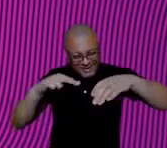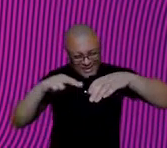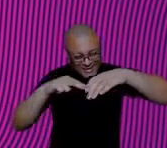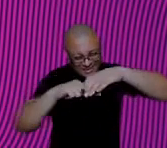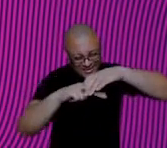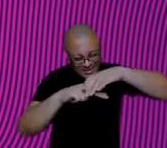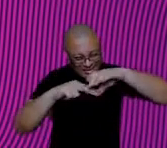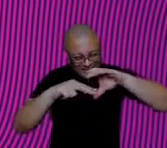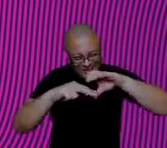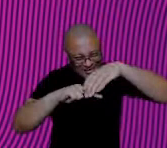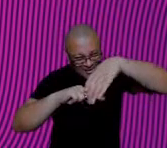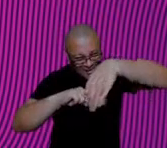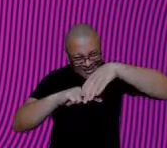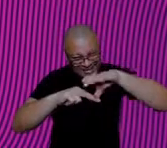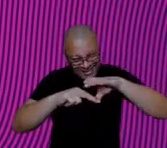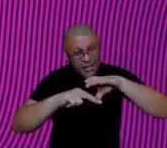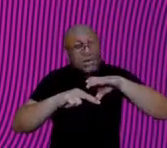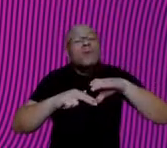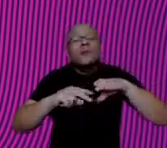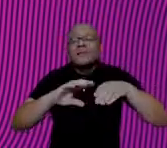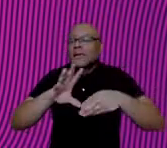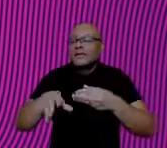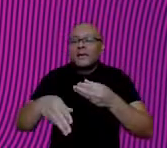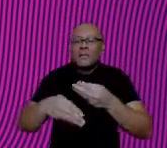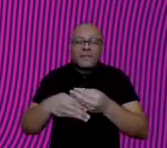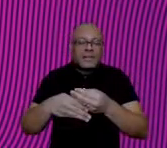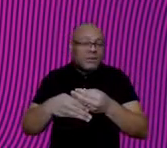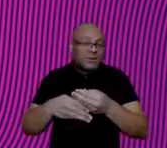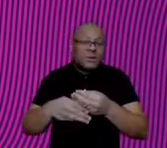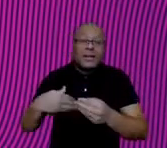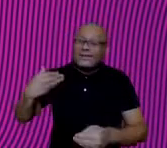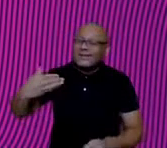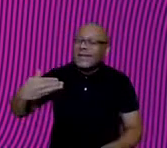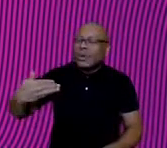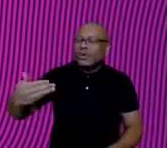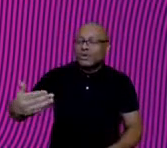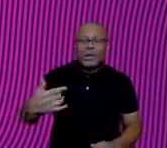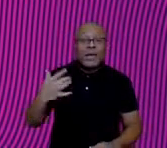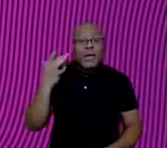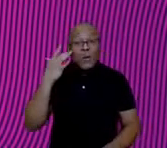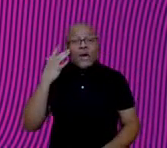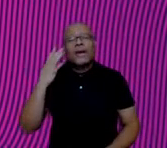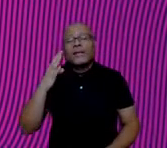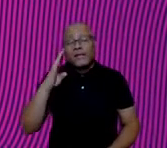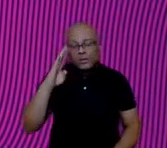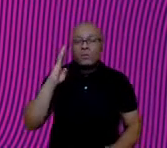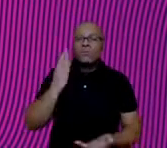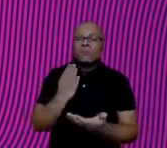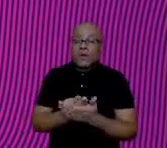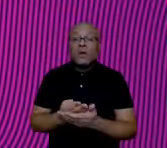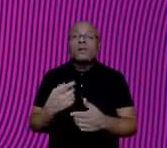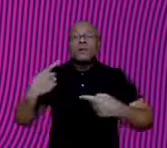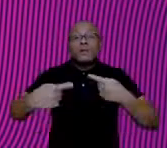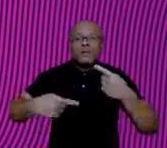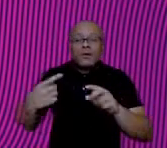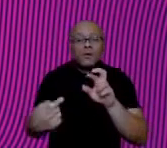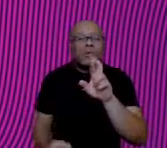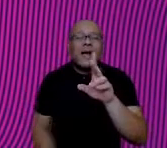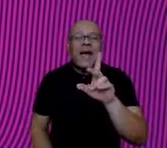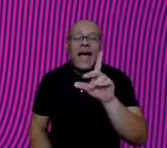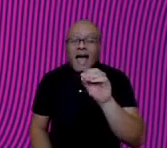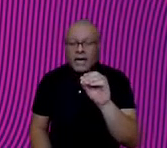ser incorporada. Hoje a gente não faz na rotina, mas eu acredito muito nisso. Quer dizer, você vai discutir com o radiologista a conectividade desse